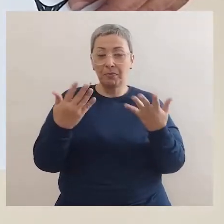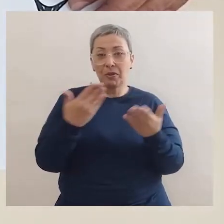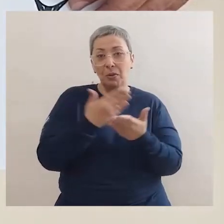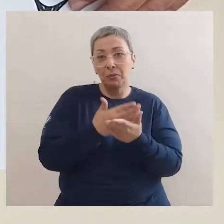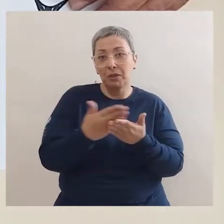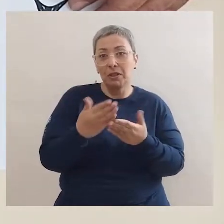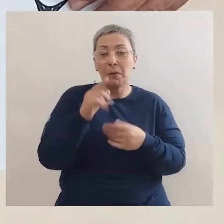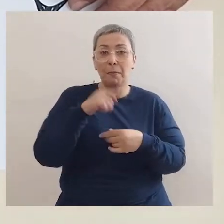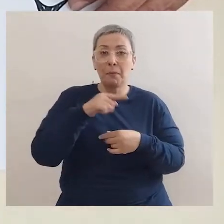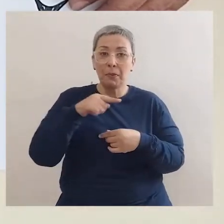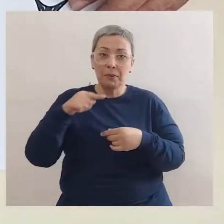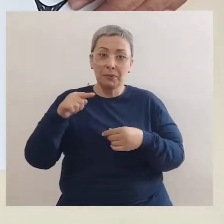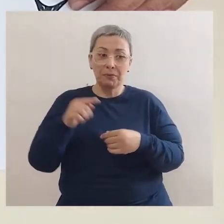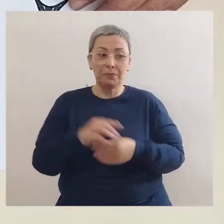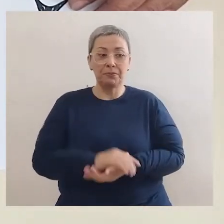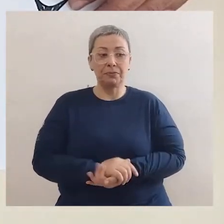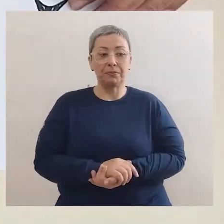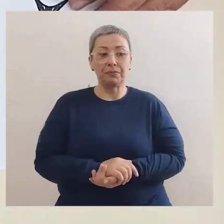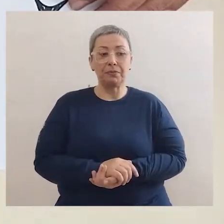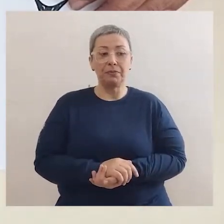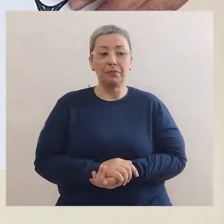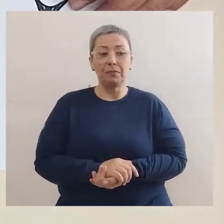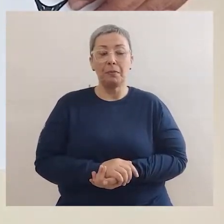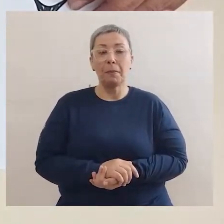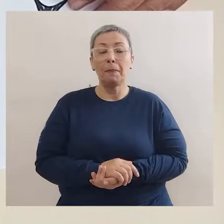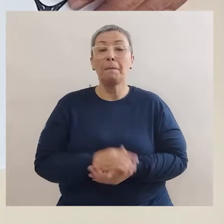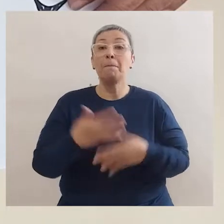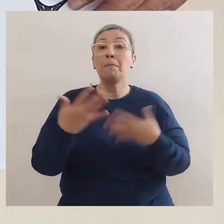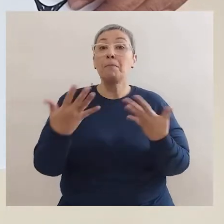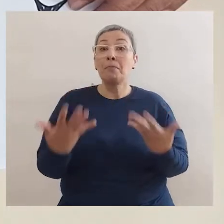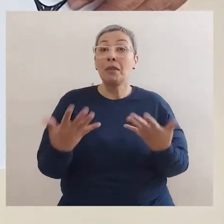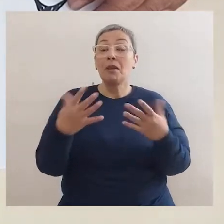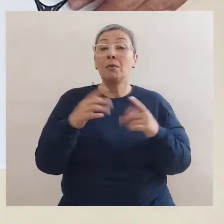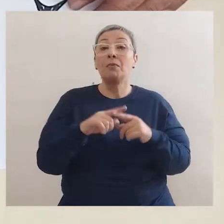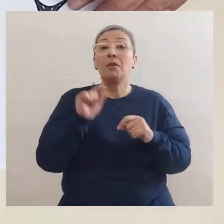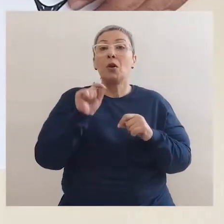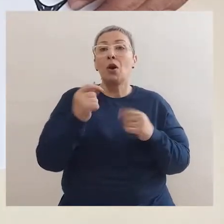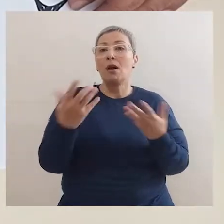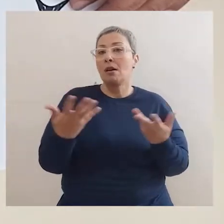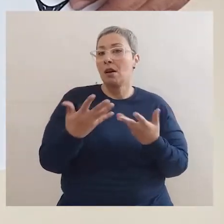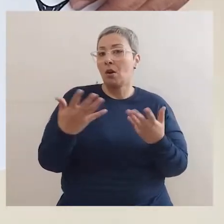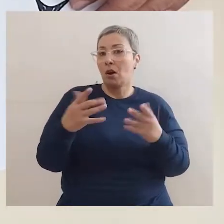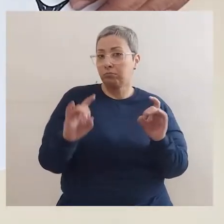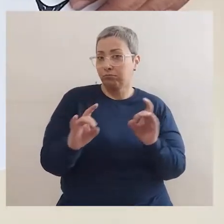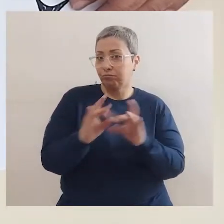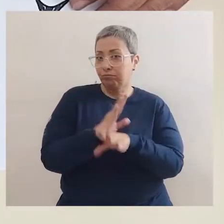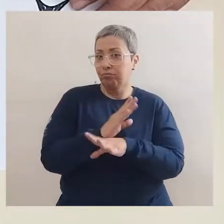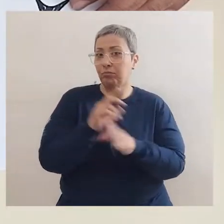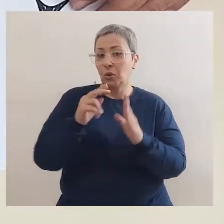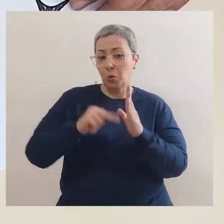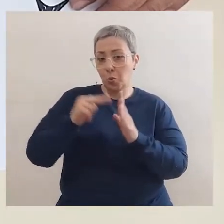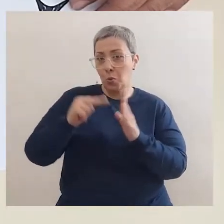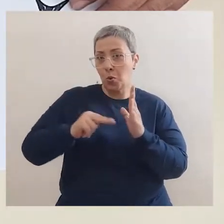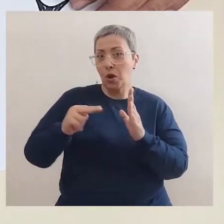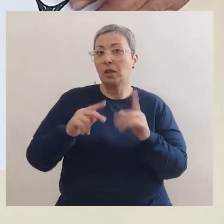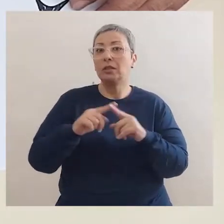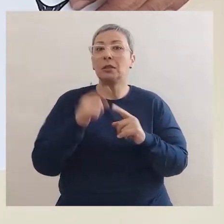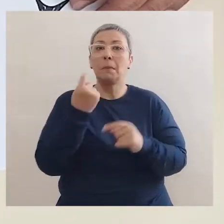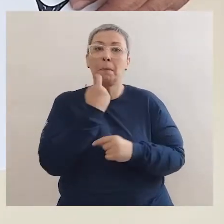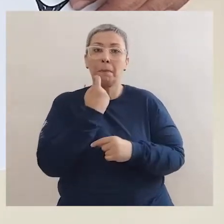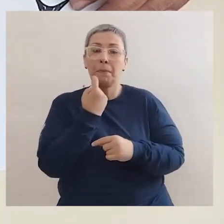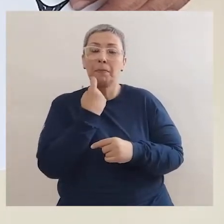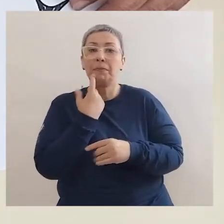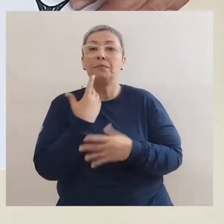de pintar os meus peixinhos, tá? O que a gente faz agora? Lembra que a gente tem que fazer as